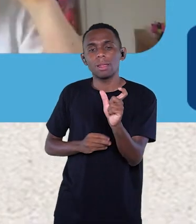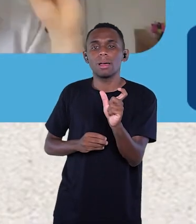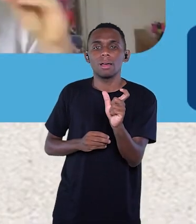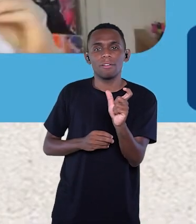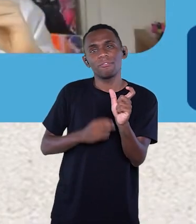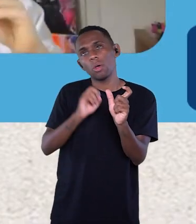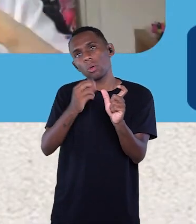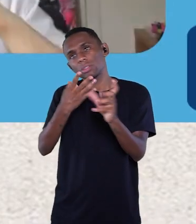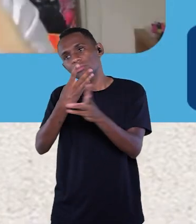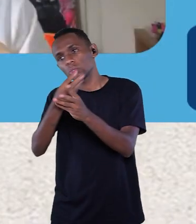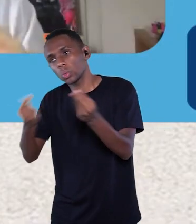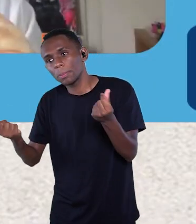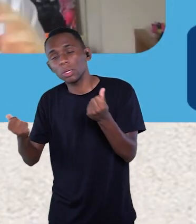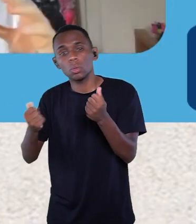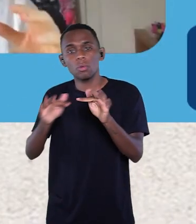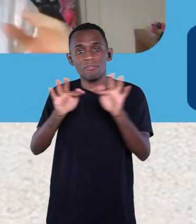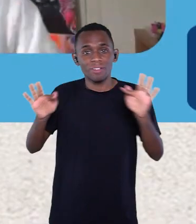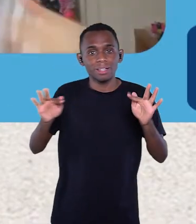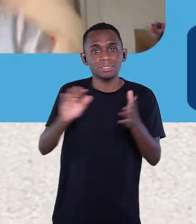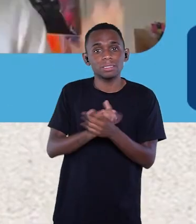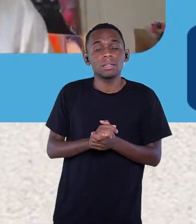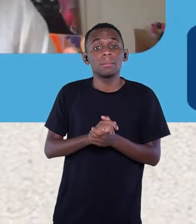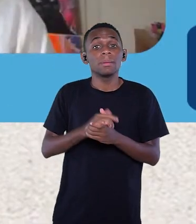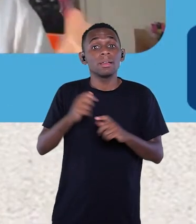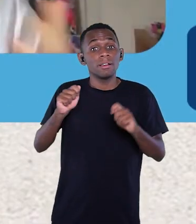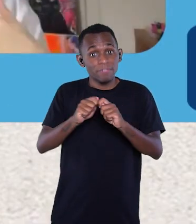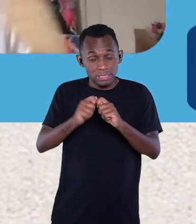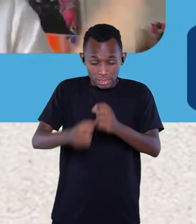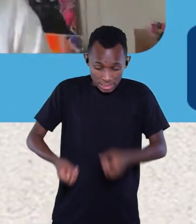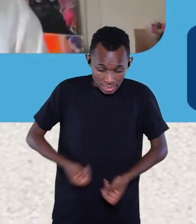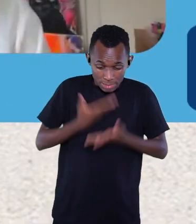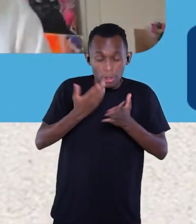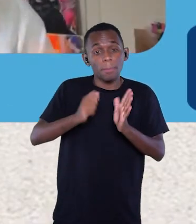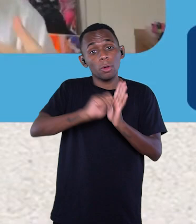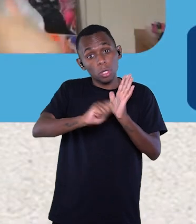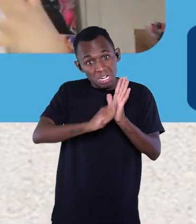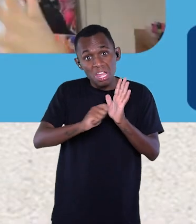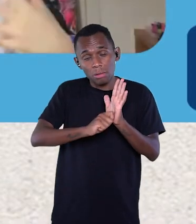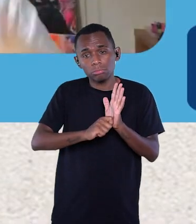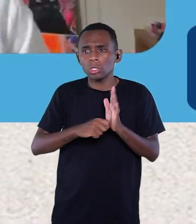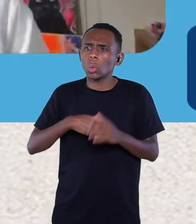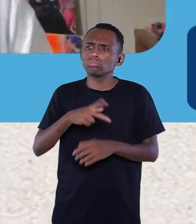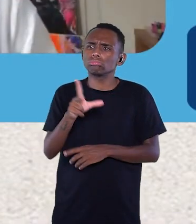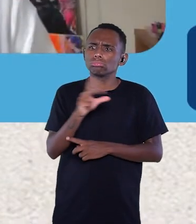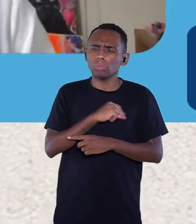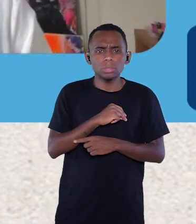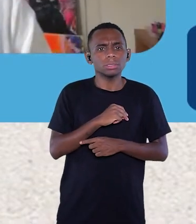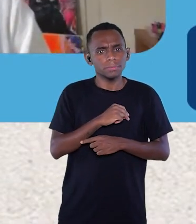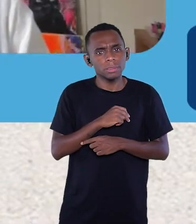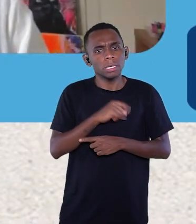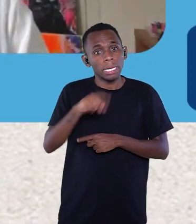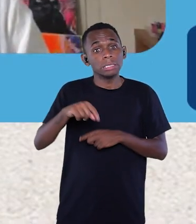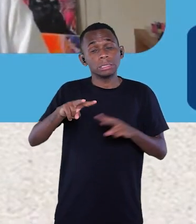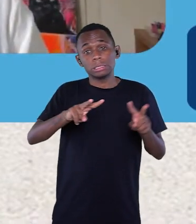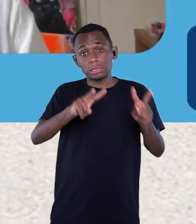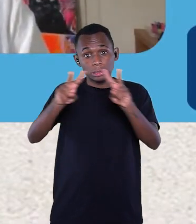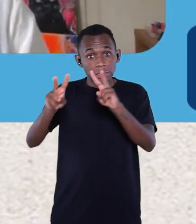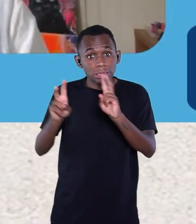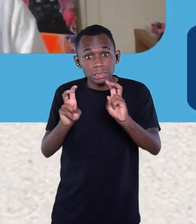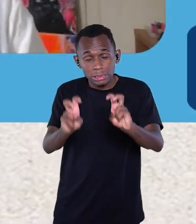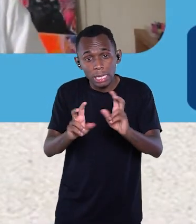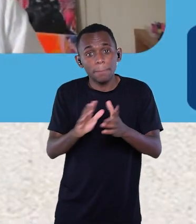que sumiu, né? Uma frase, para fazer um poema, assim, ela deixa esse espaço aberto. E aí eu falo, nossa, essa questão